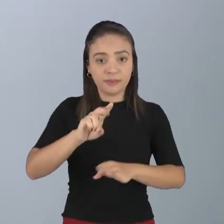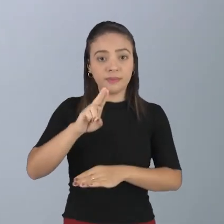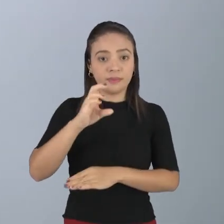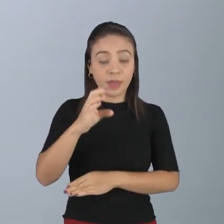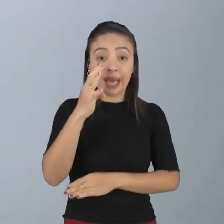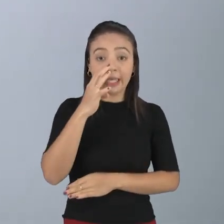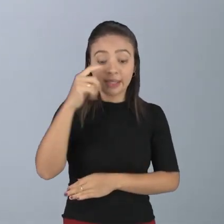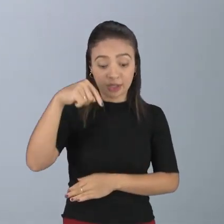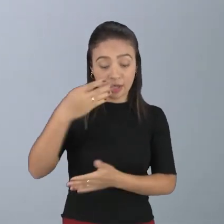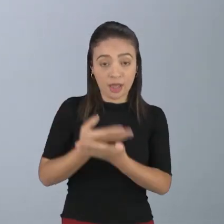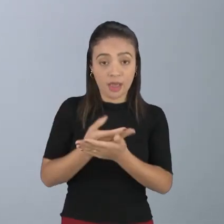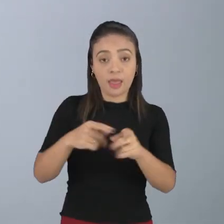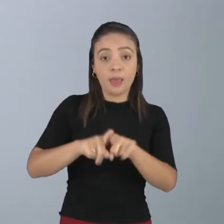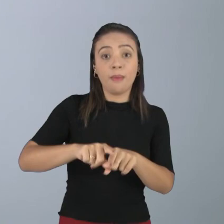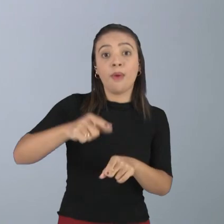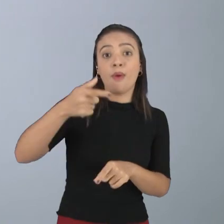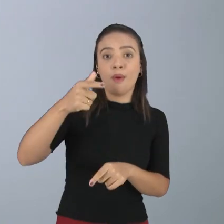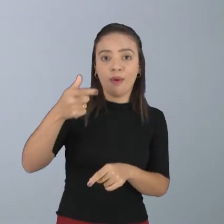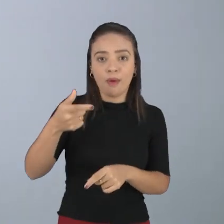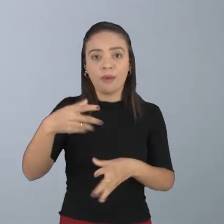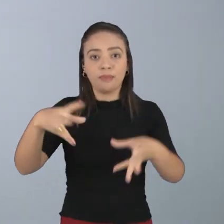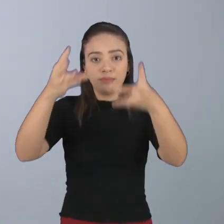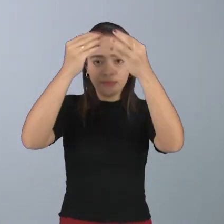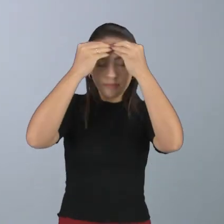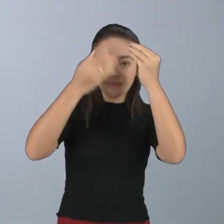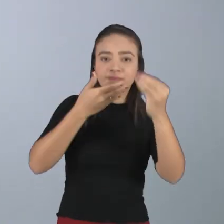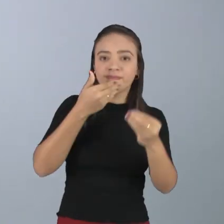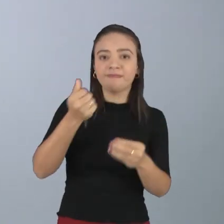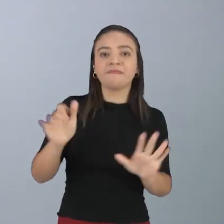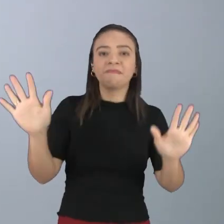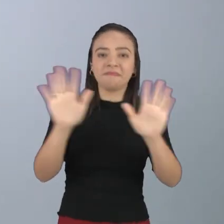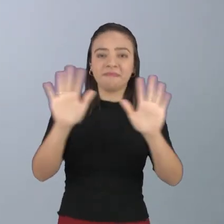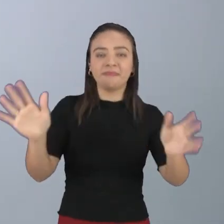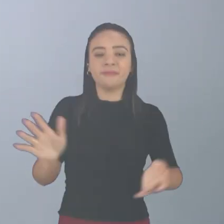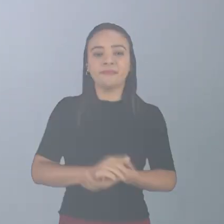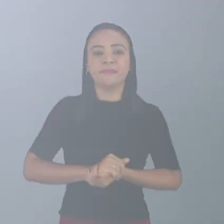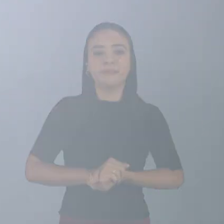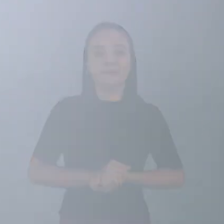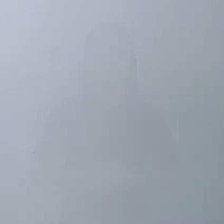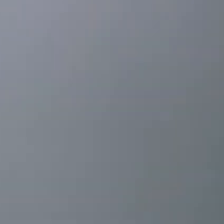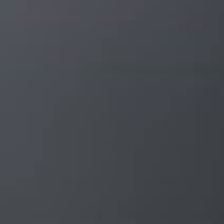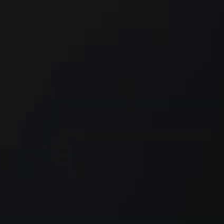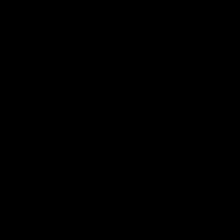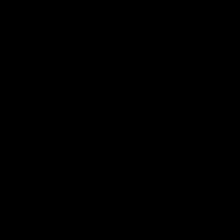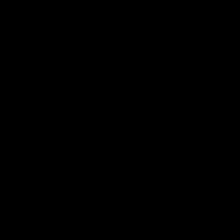assista novamente essa aula para você fixar melhor o conteúdo. Bons estudos e até a próxima!